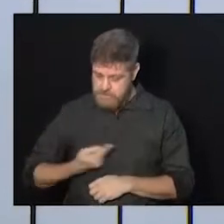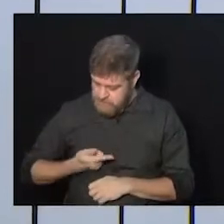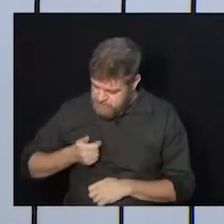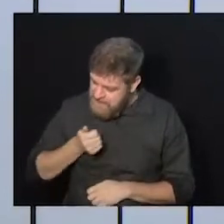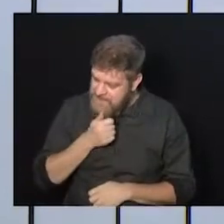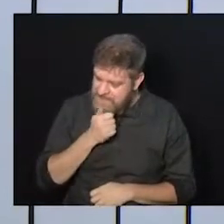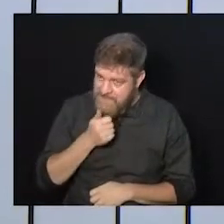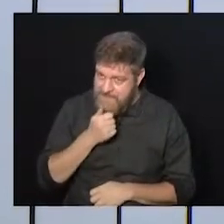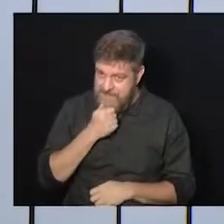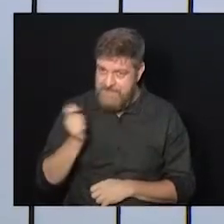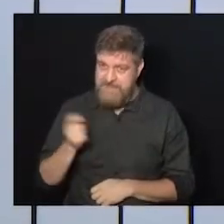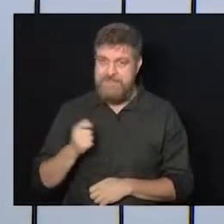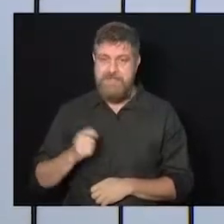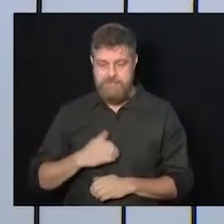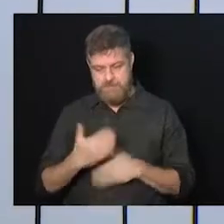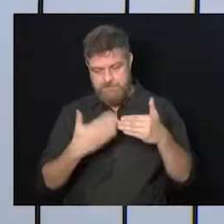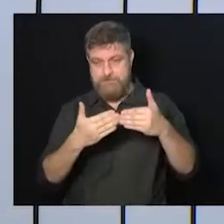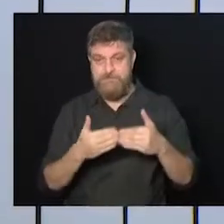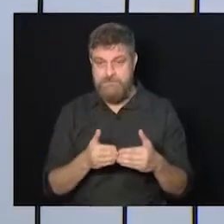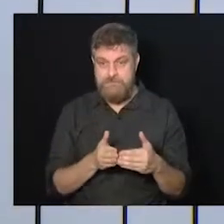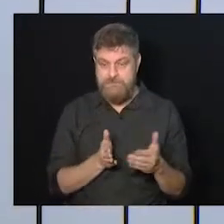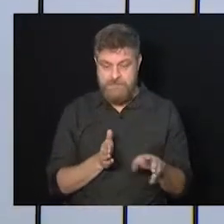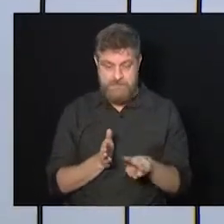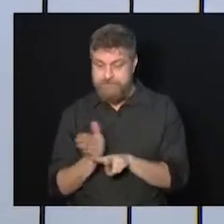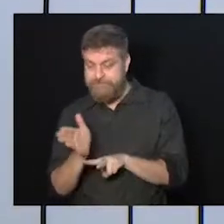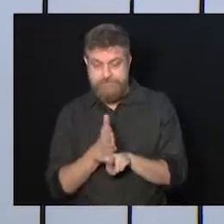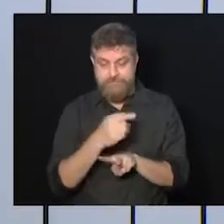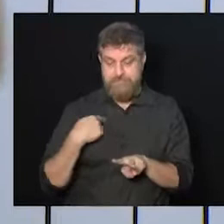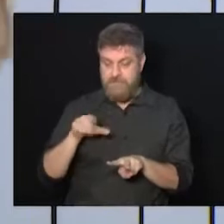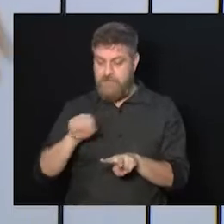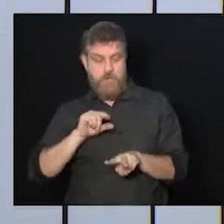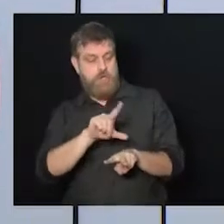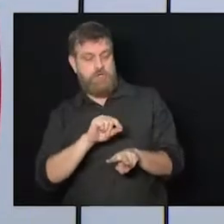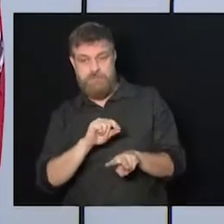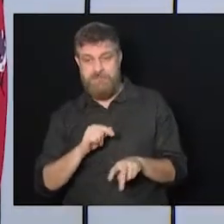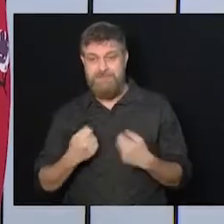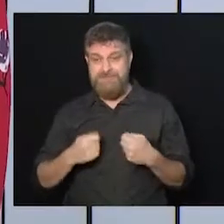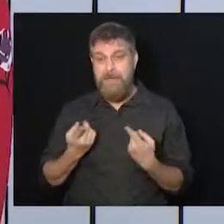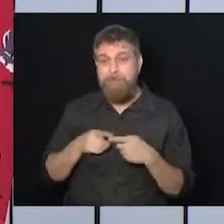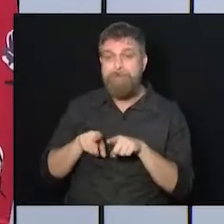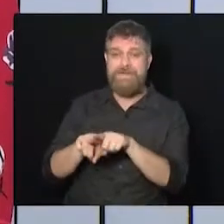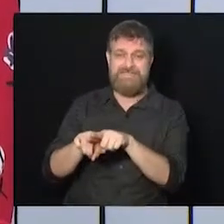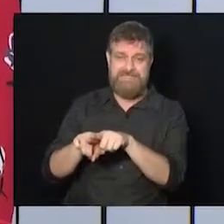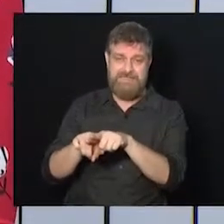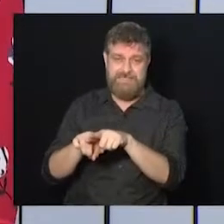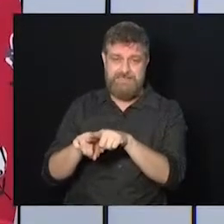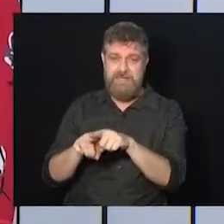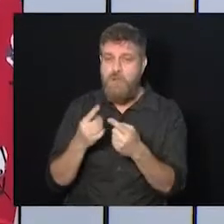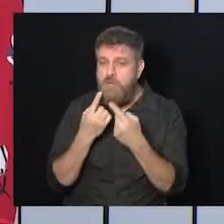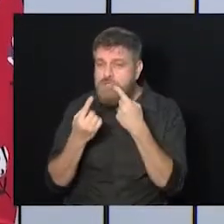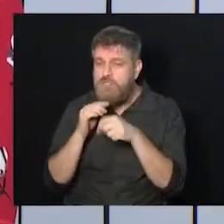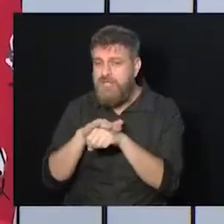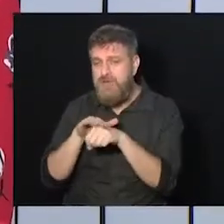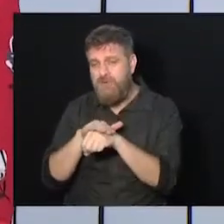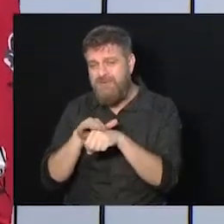Vamos agarrarmos a ela, né? De escolher o caminho, né? Em parceria, né? Com diálogo,